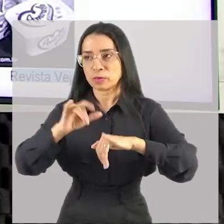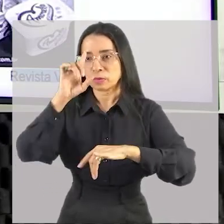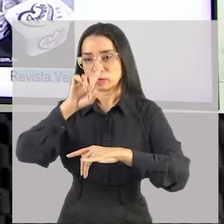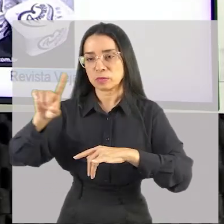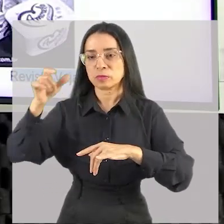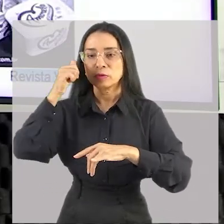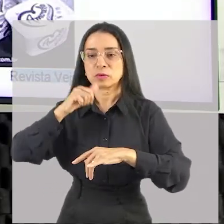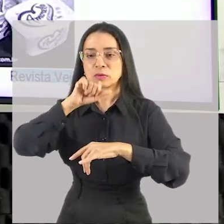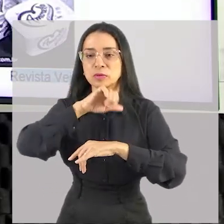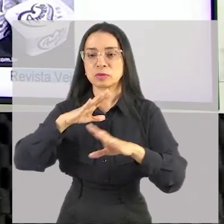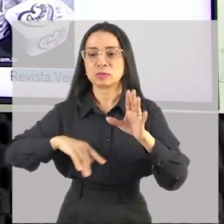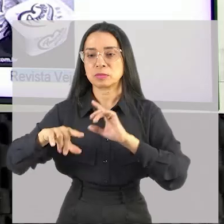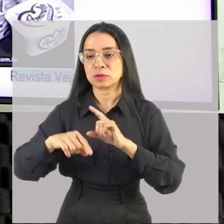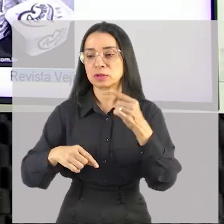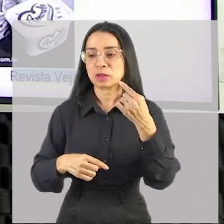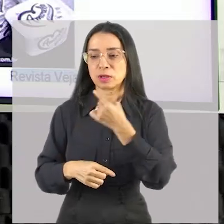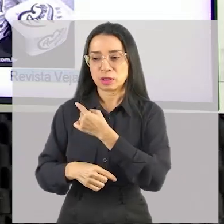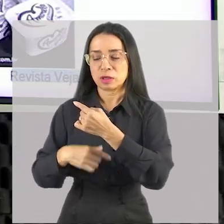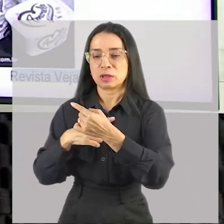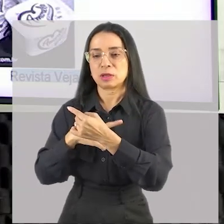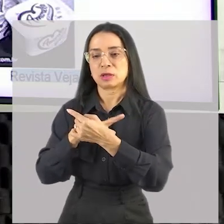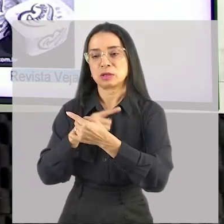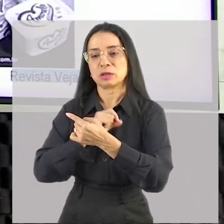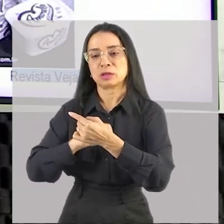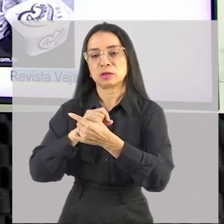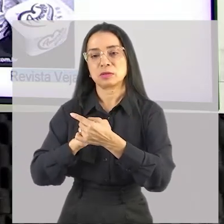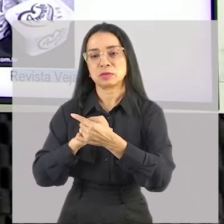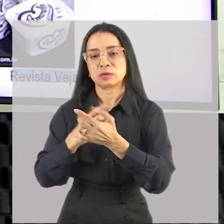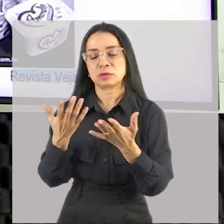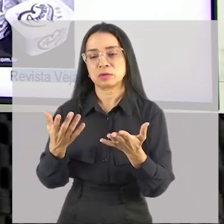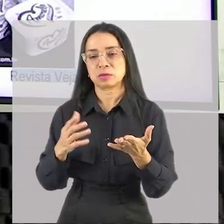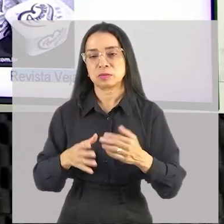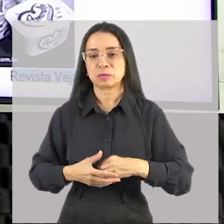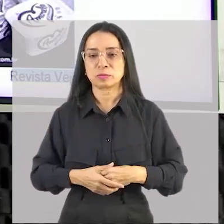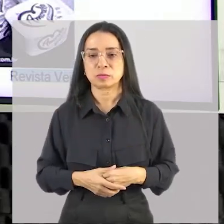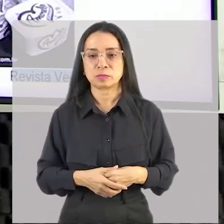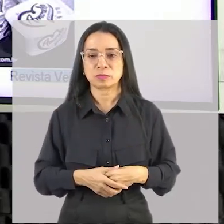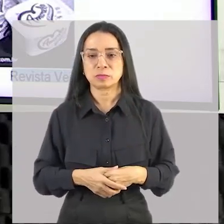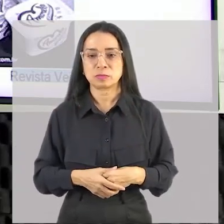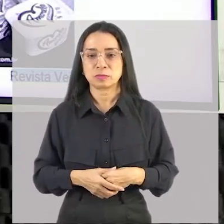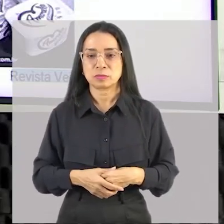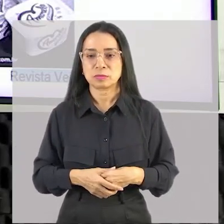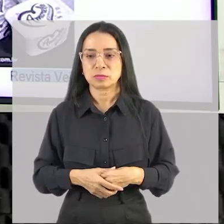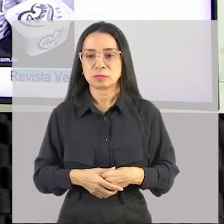E ali, lá no cantinho, eu tenho os